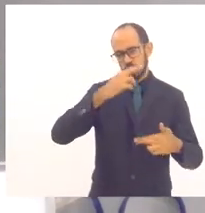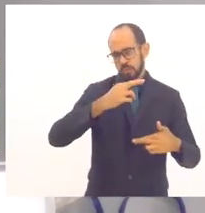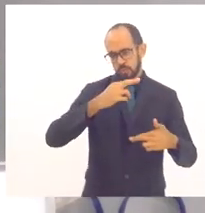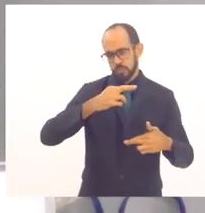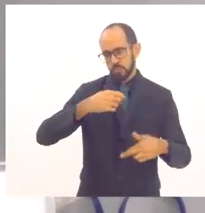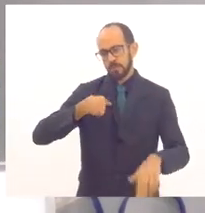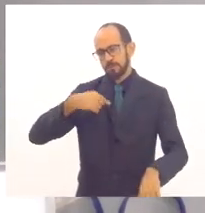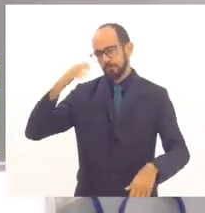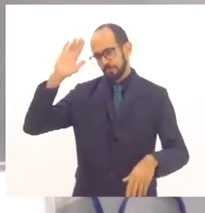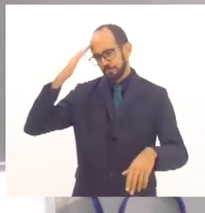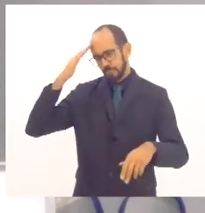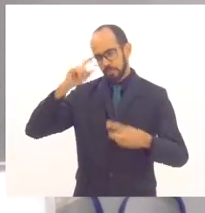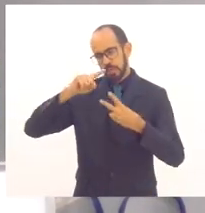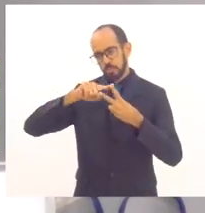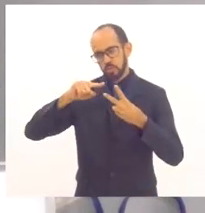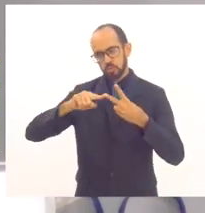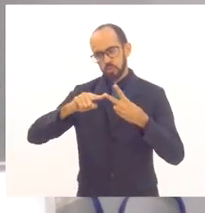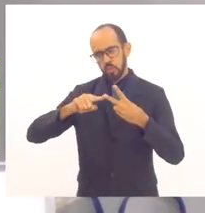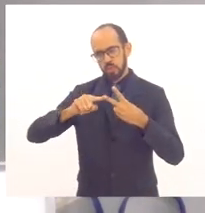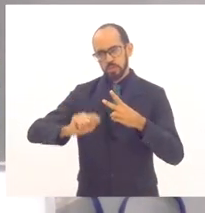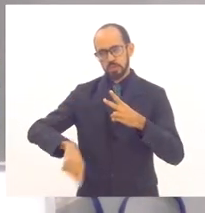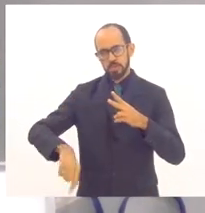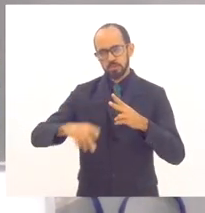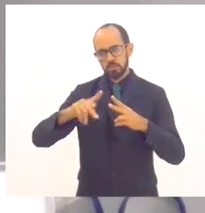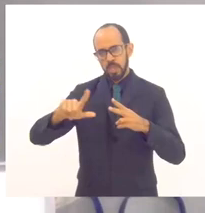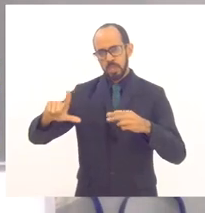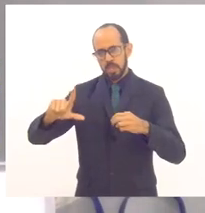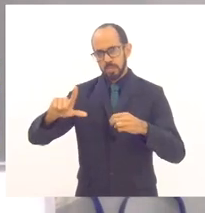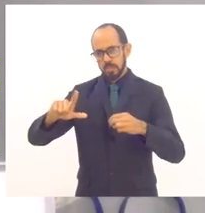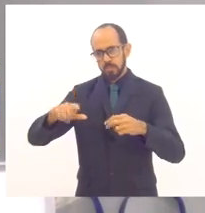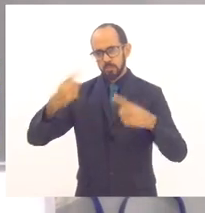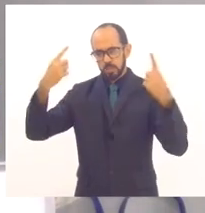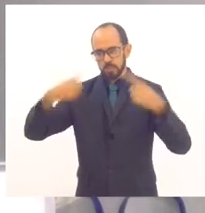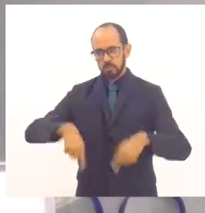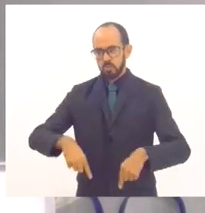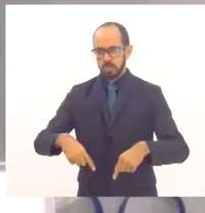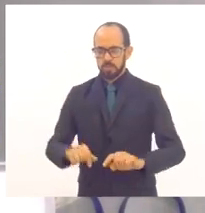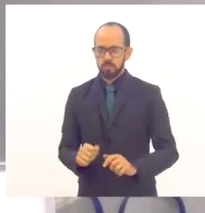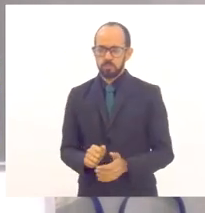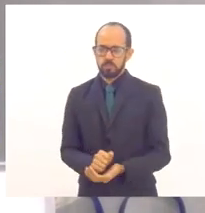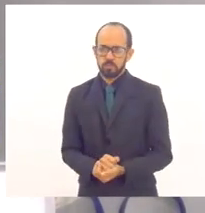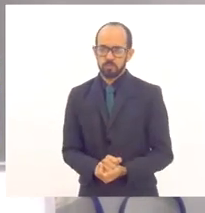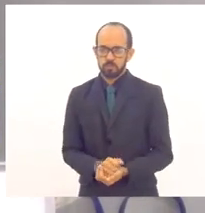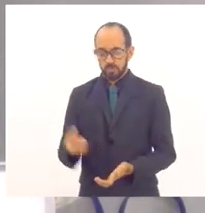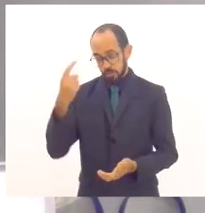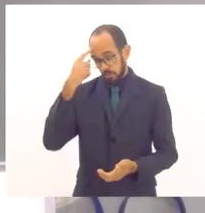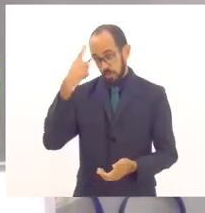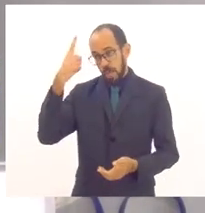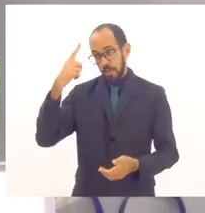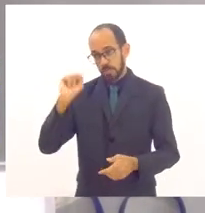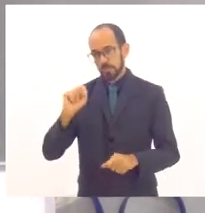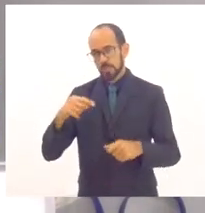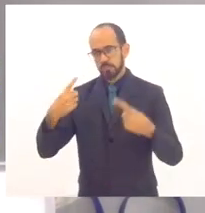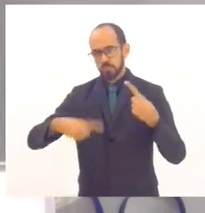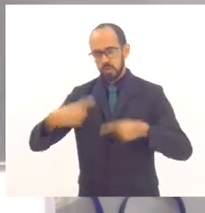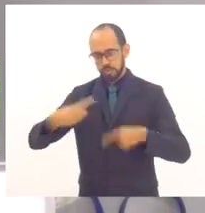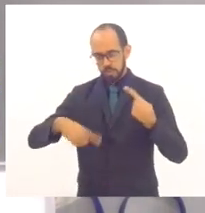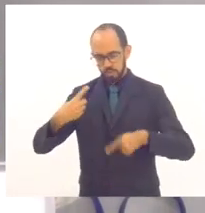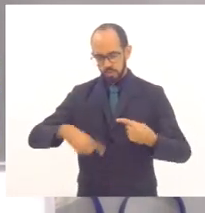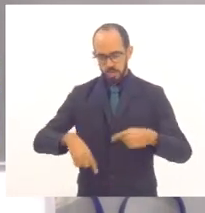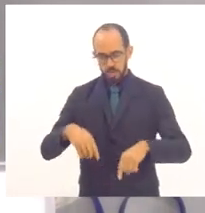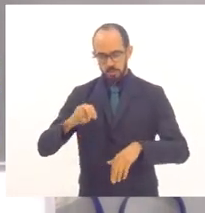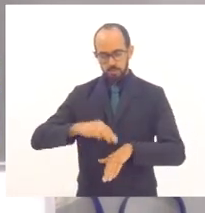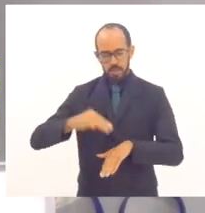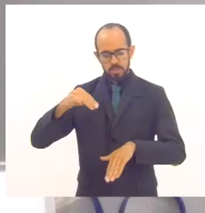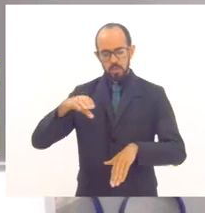de dois projetos, né, inicialmente, de uma disputa ideológica, de uma disputa política. O mestre Curumim